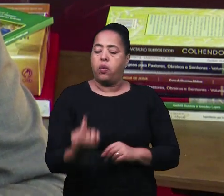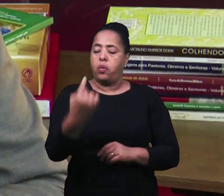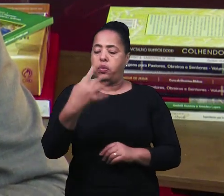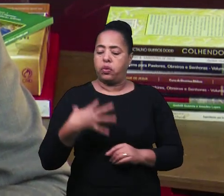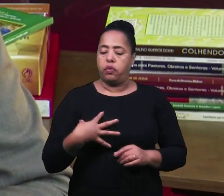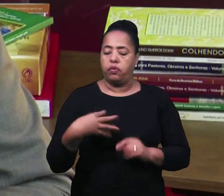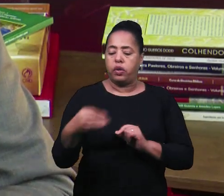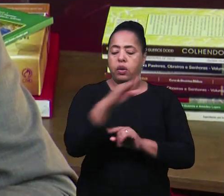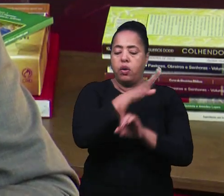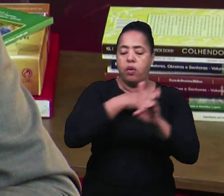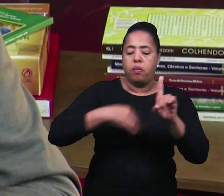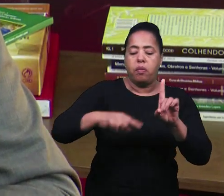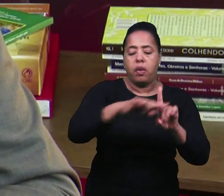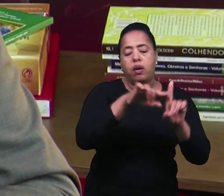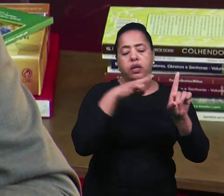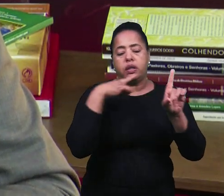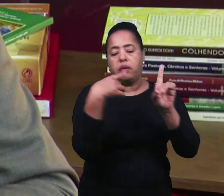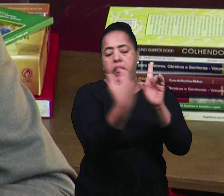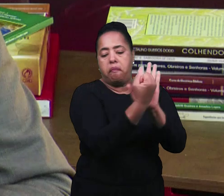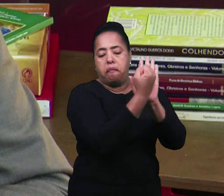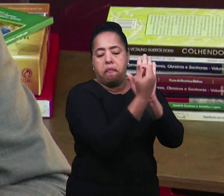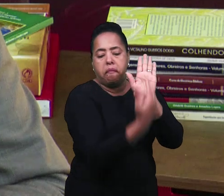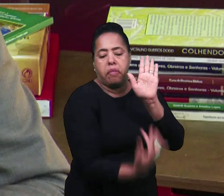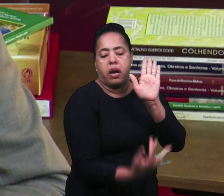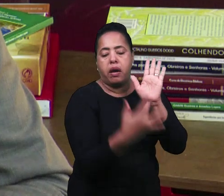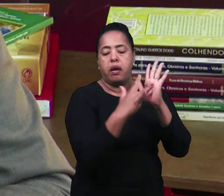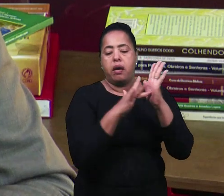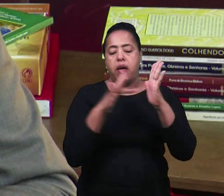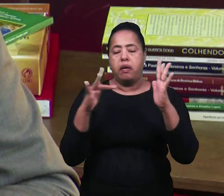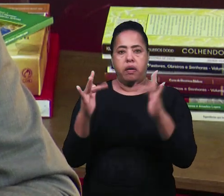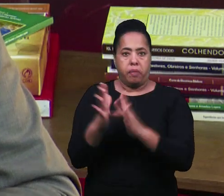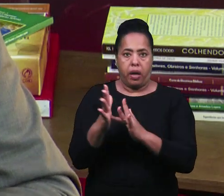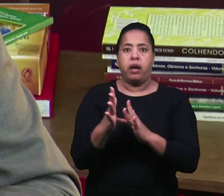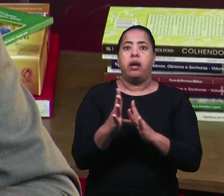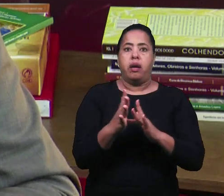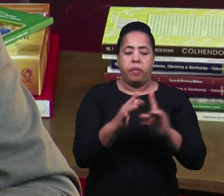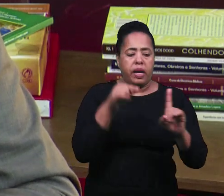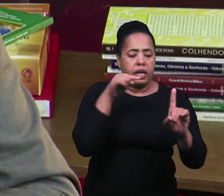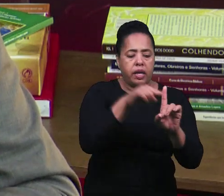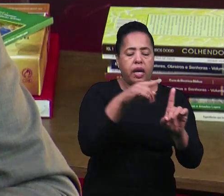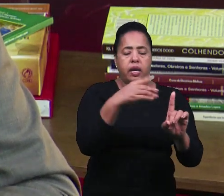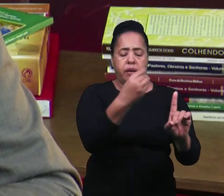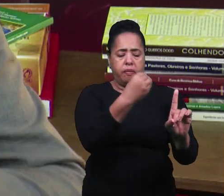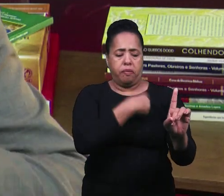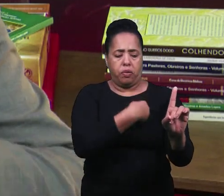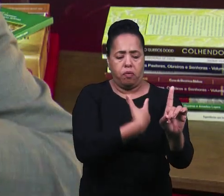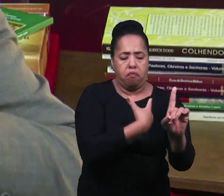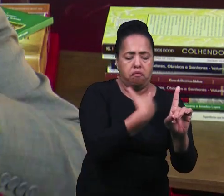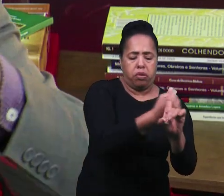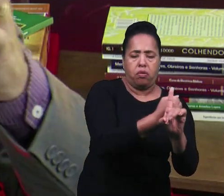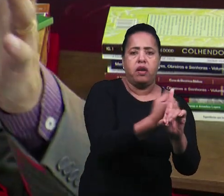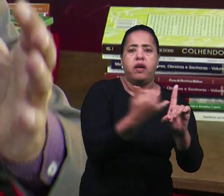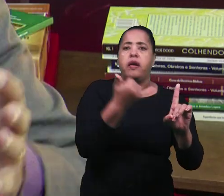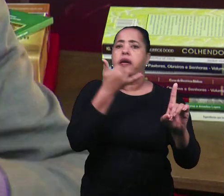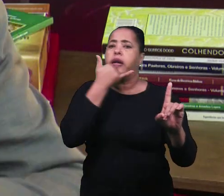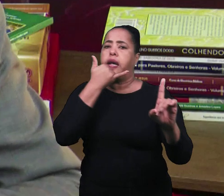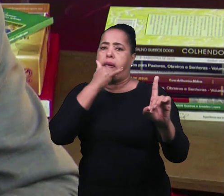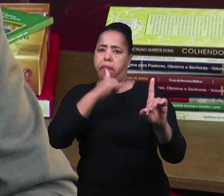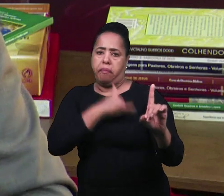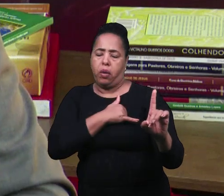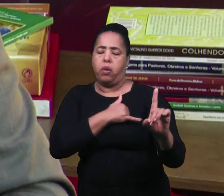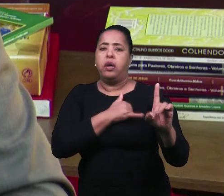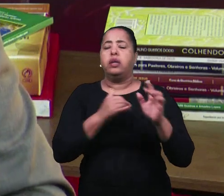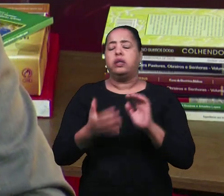cruz, para verter o seu sangue, para que o nosso pecado fosse perdoado, né? Então o projeto